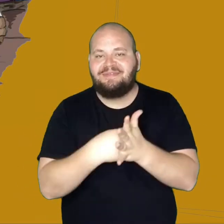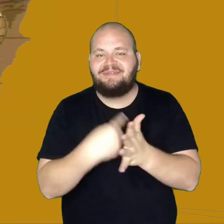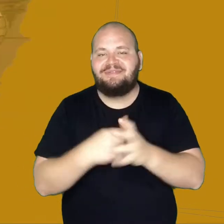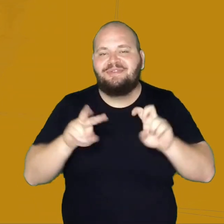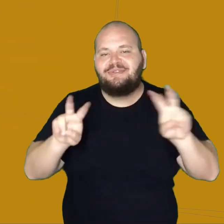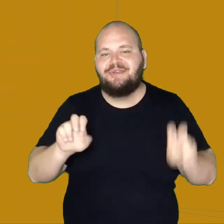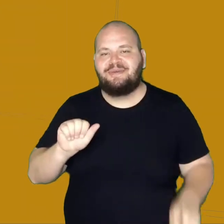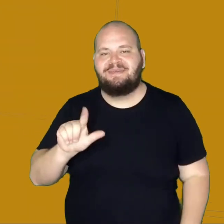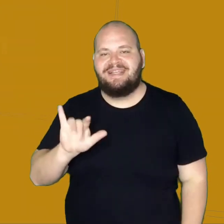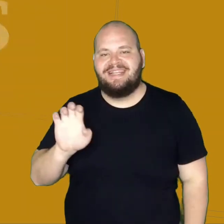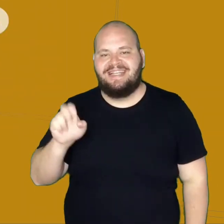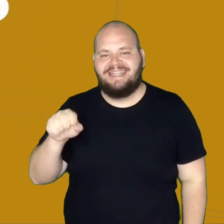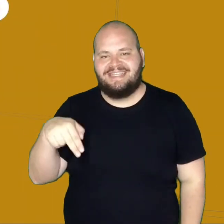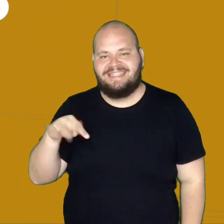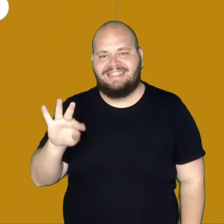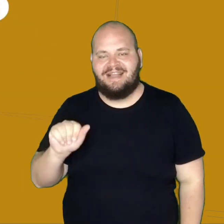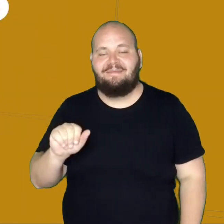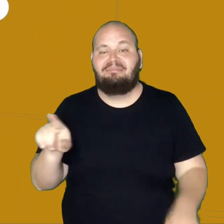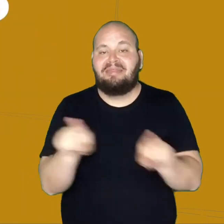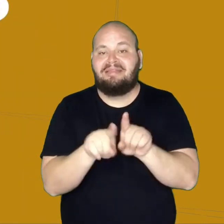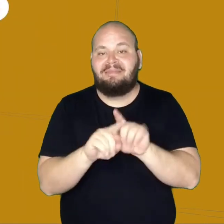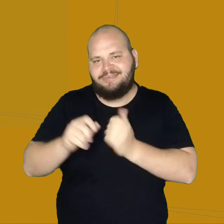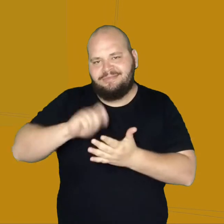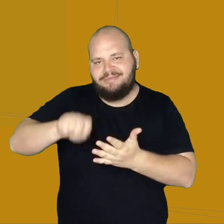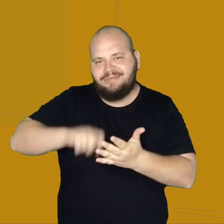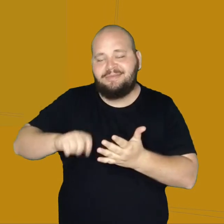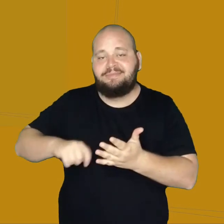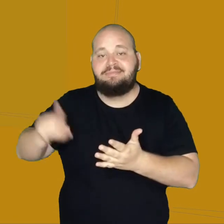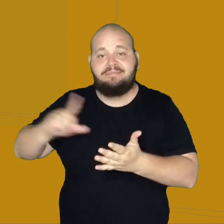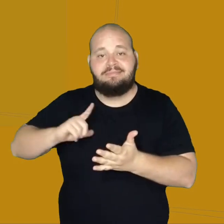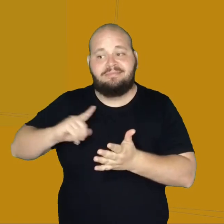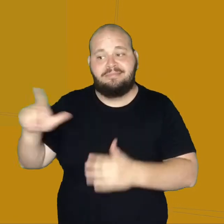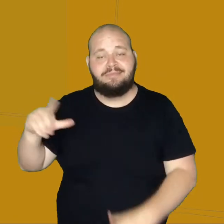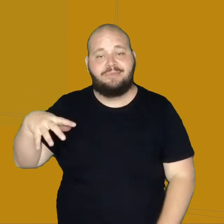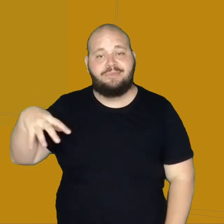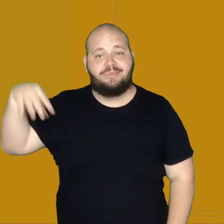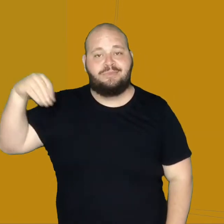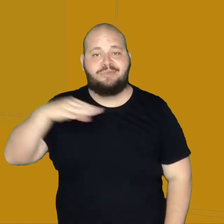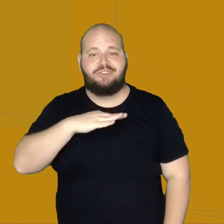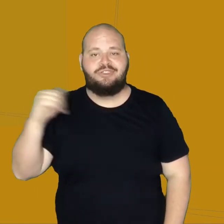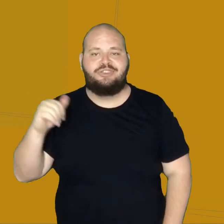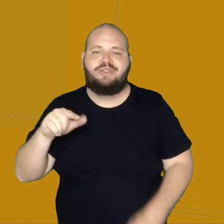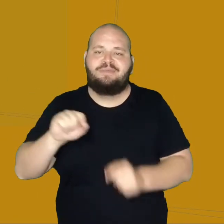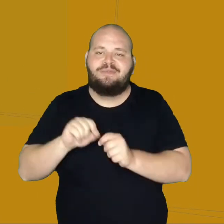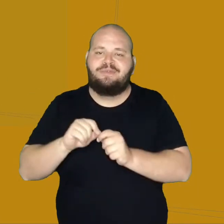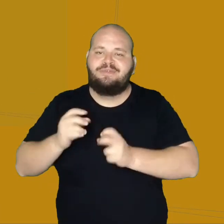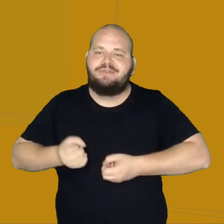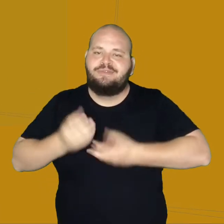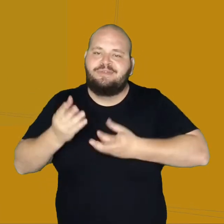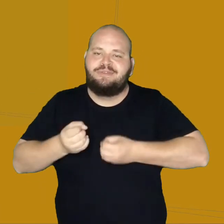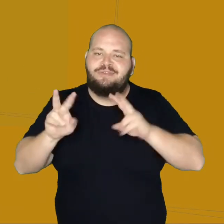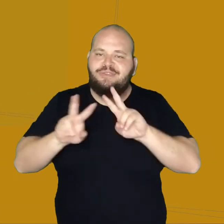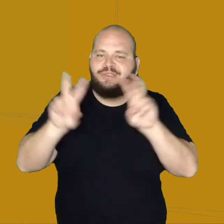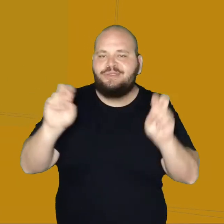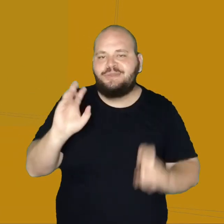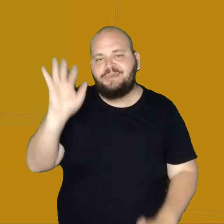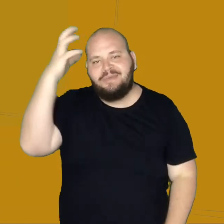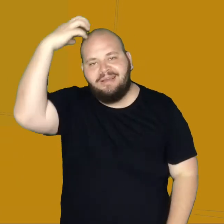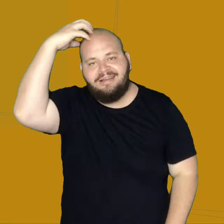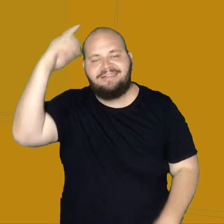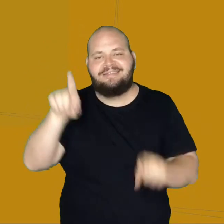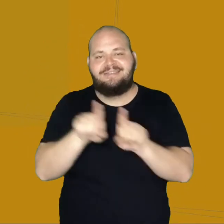Olá, pessoal! Este é o Letras na Rede. Apresentamos agora o penúltimo episódio da série Papéis Avulsos. No episódio de hoje, vamos responder